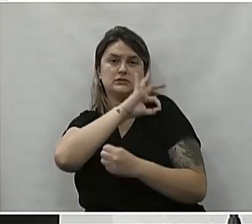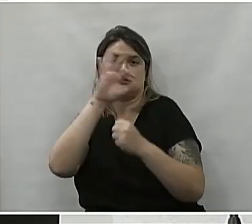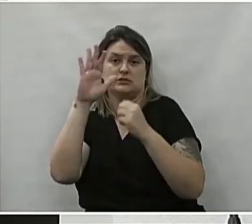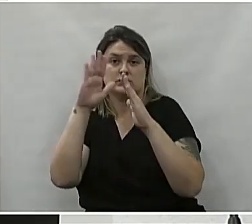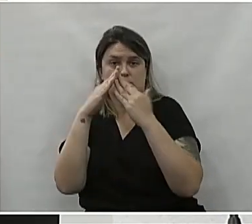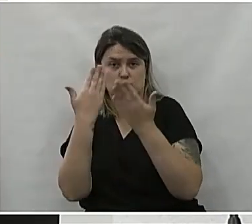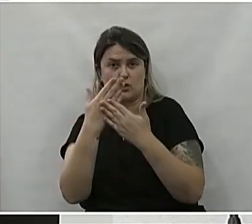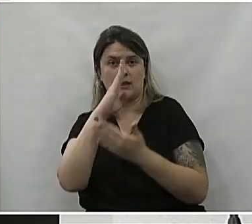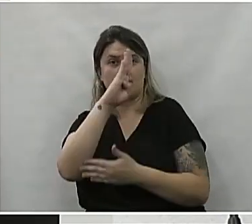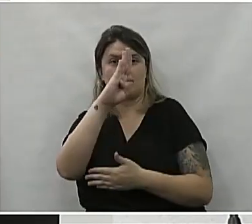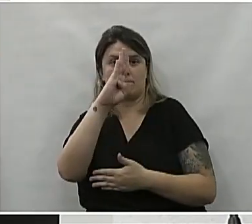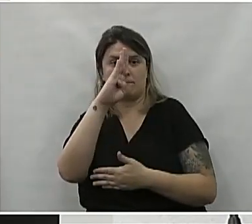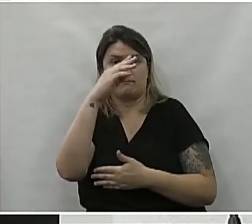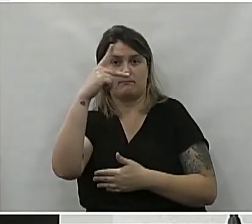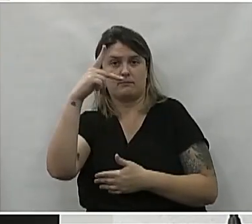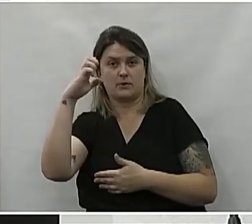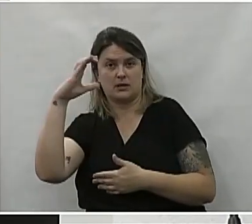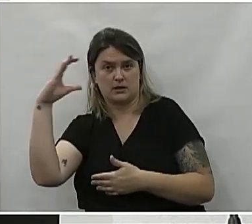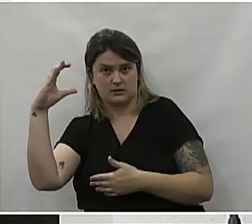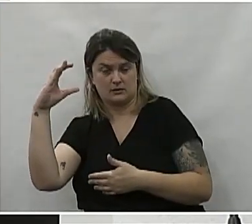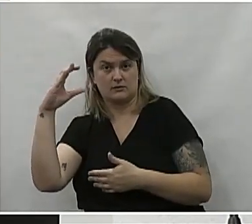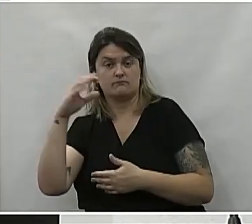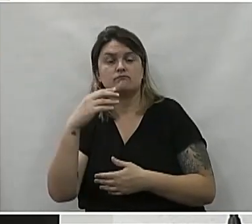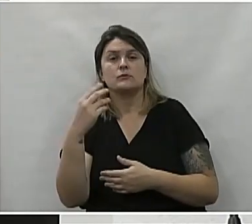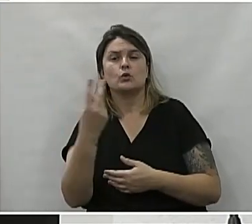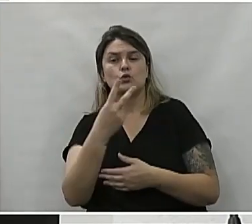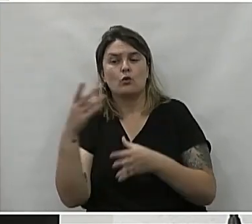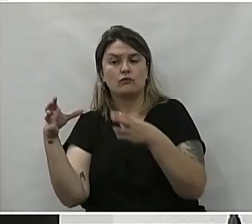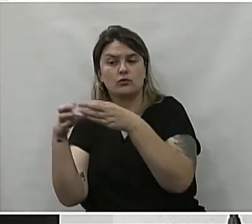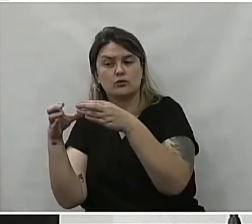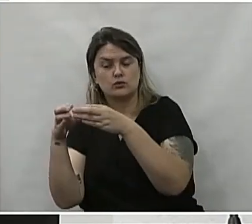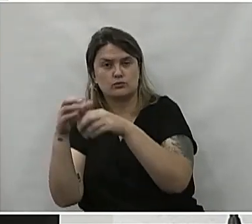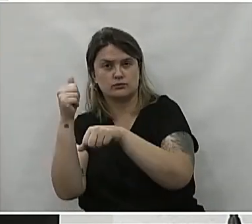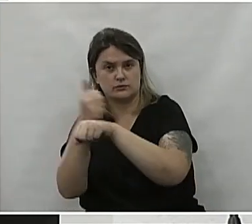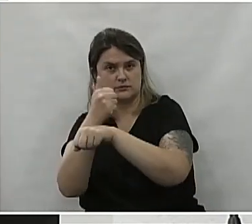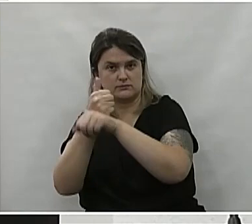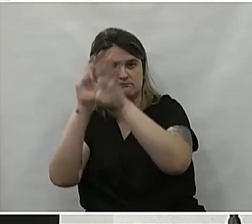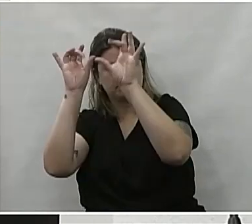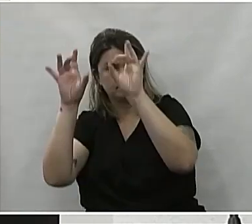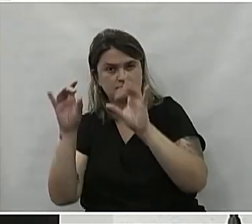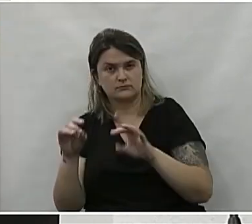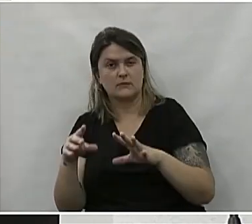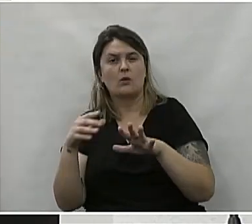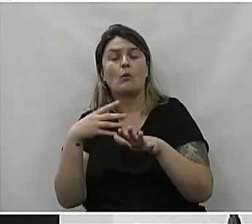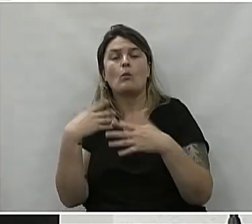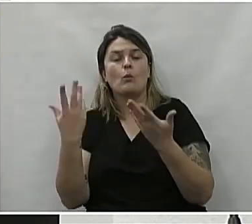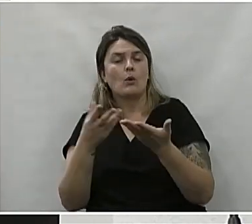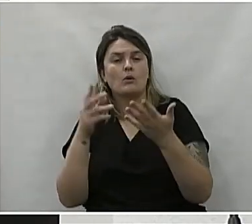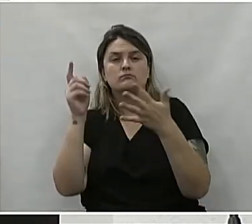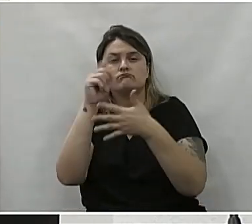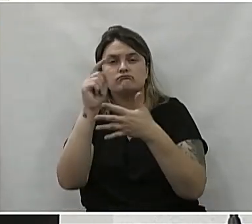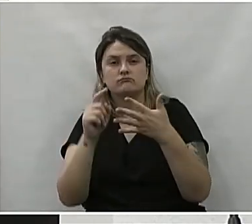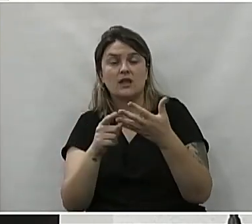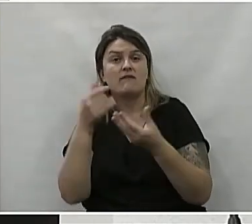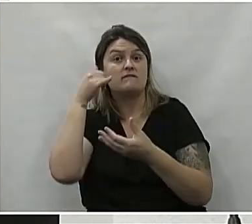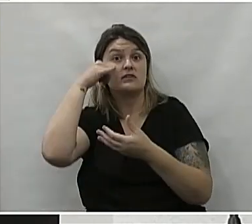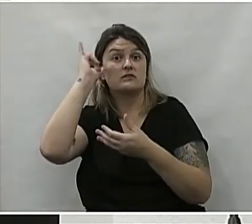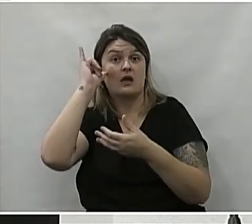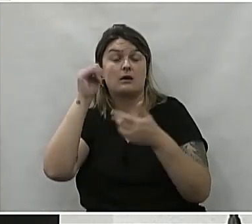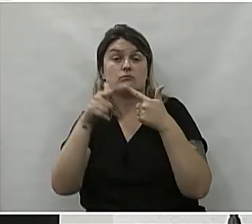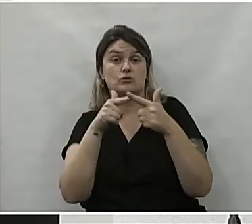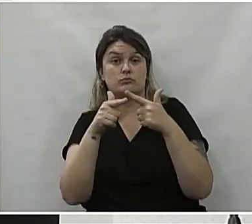chamamos De BPEC Atribuindo A esta nova Unidade especializada Missões De caráter Eminentemente Preventivo